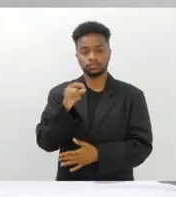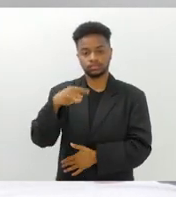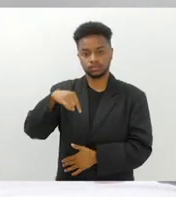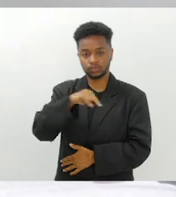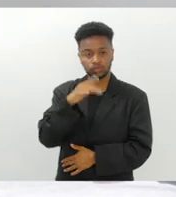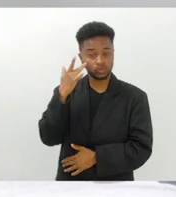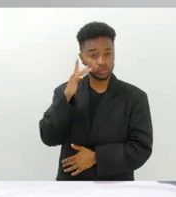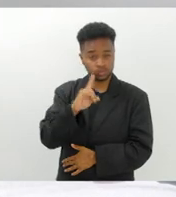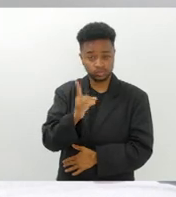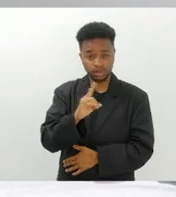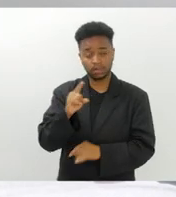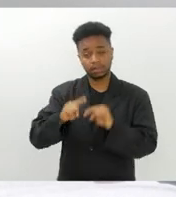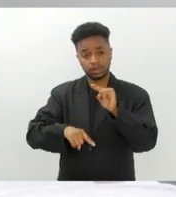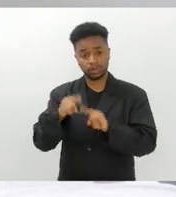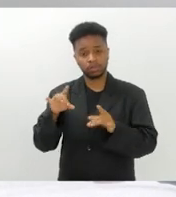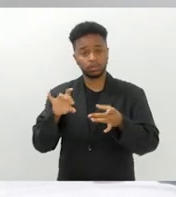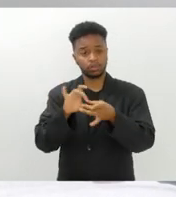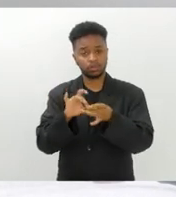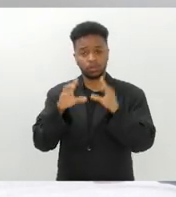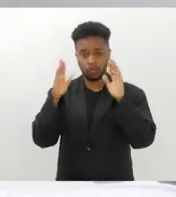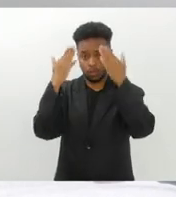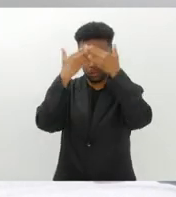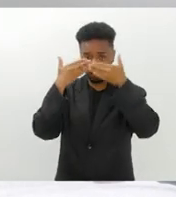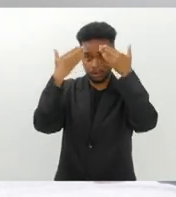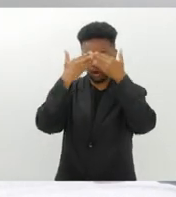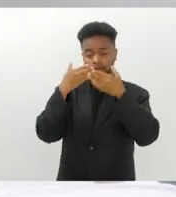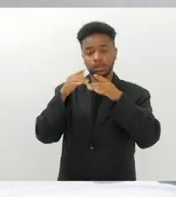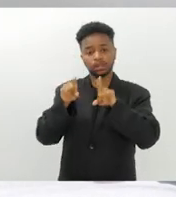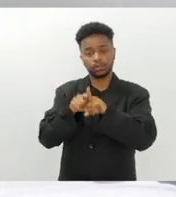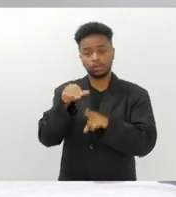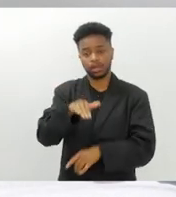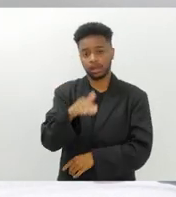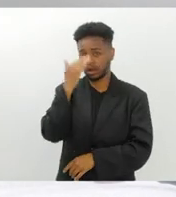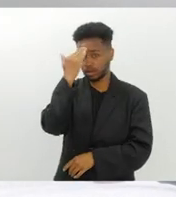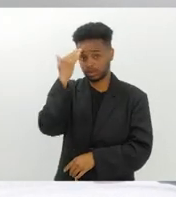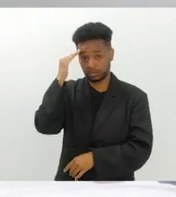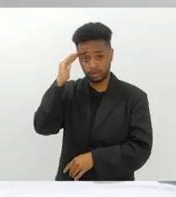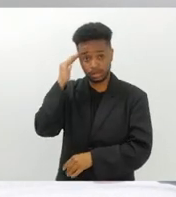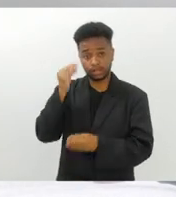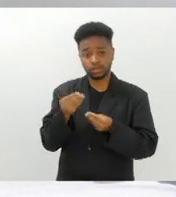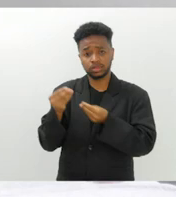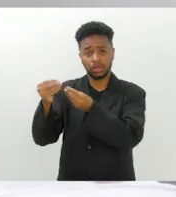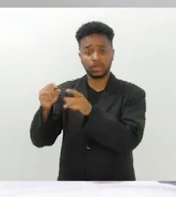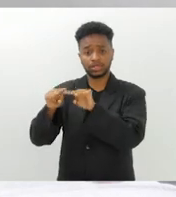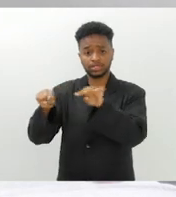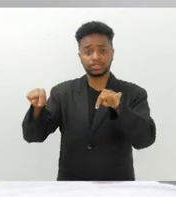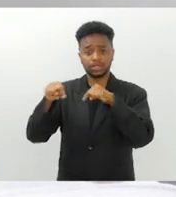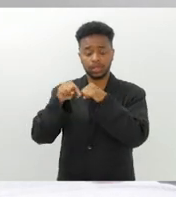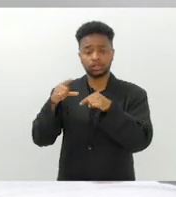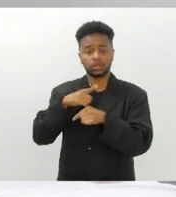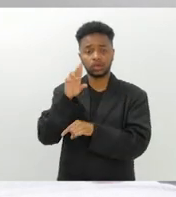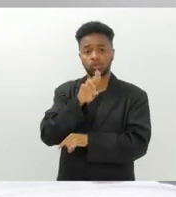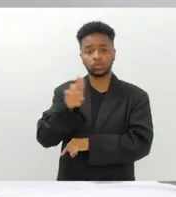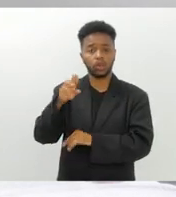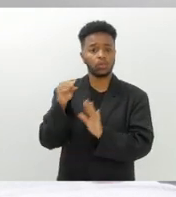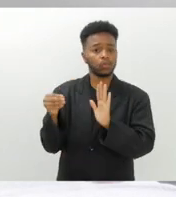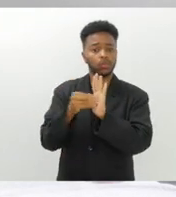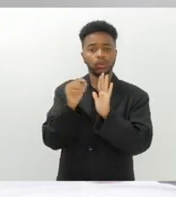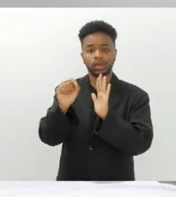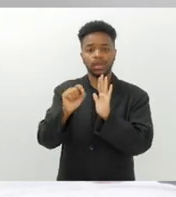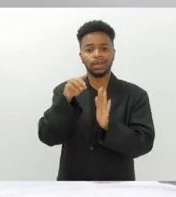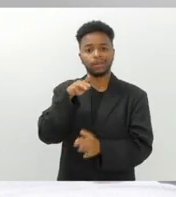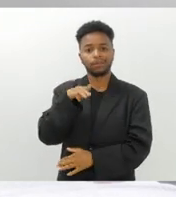da Umbanda, Candomblé, etc., confiscados, estavam no DOPS, numa sala chamada Magia Negra. Era caso